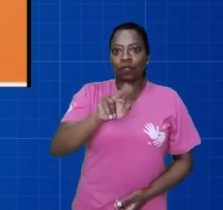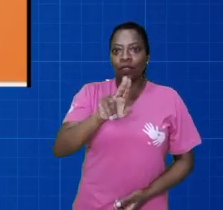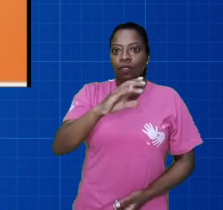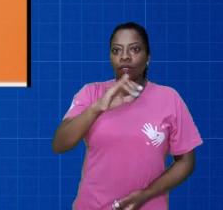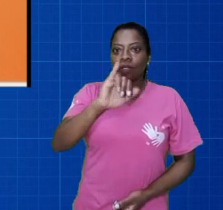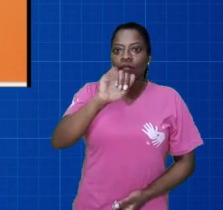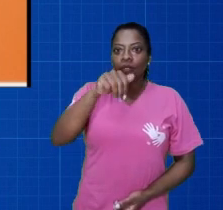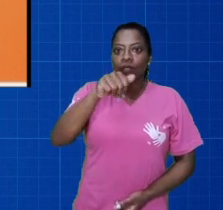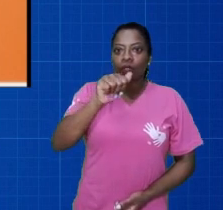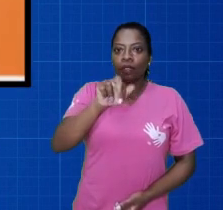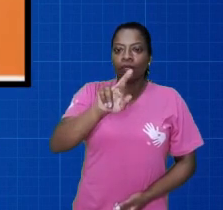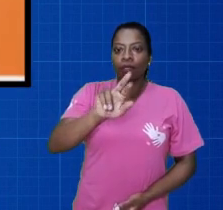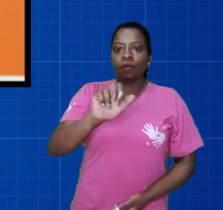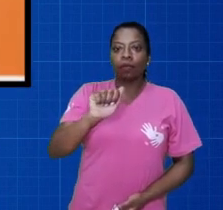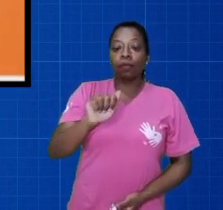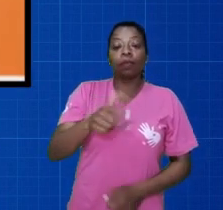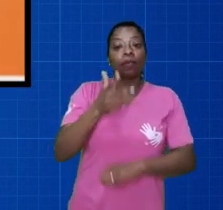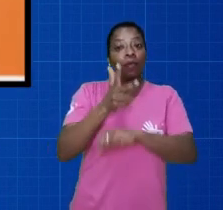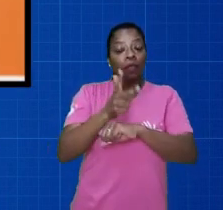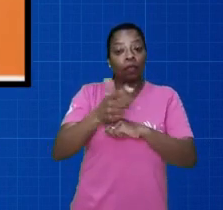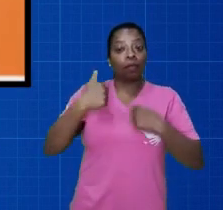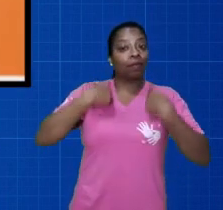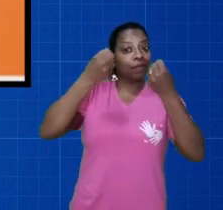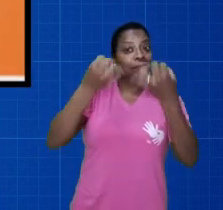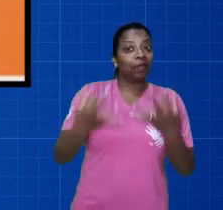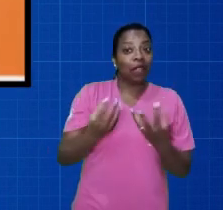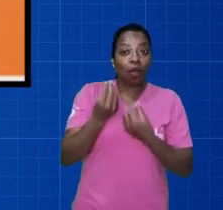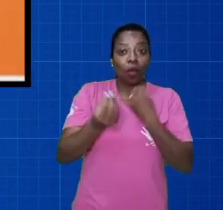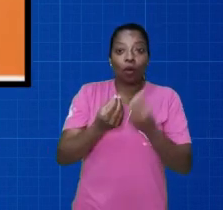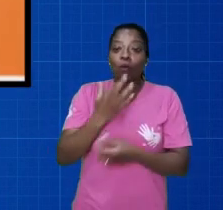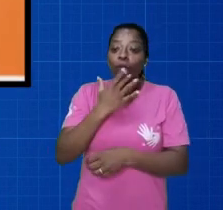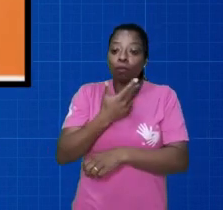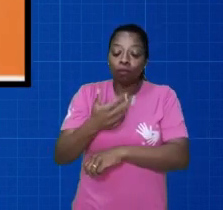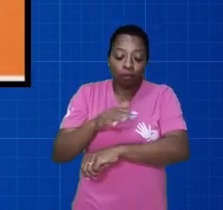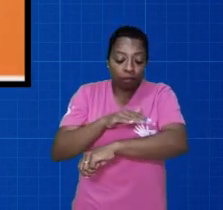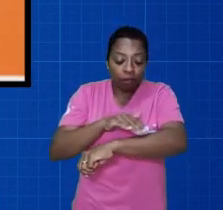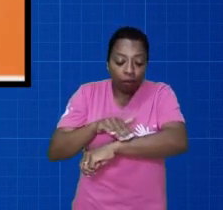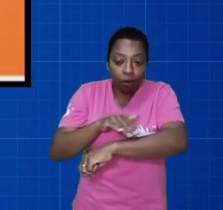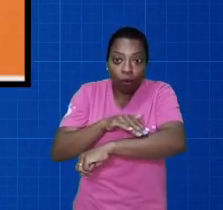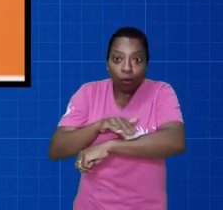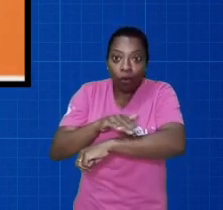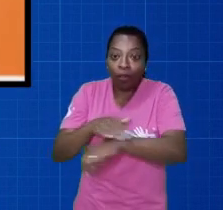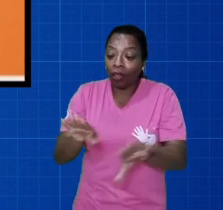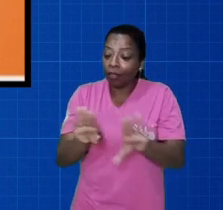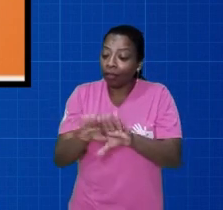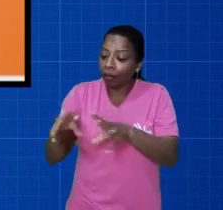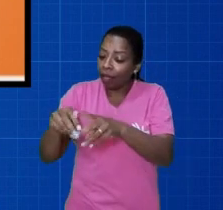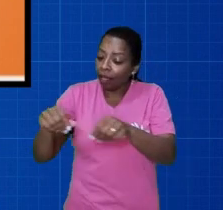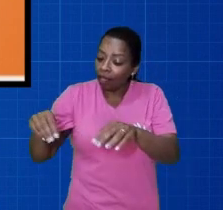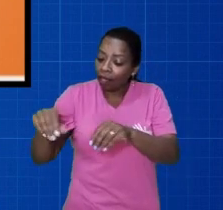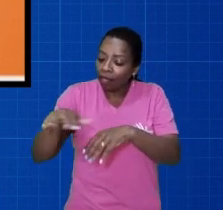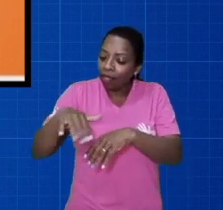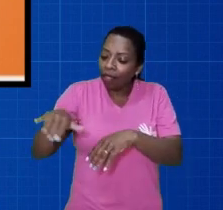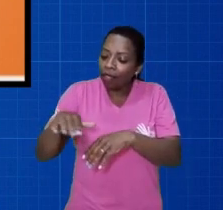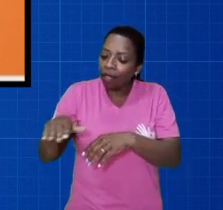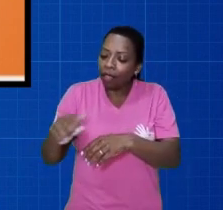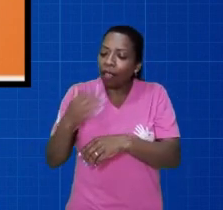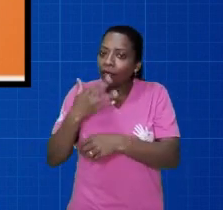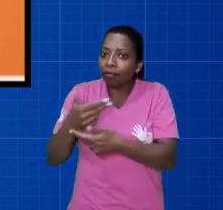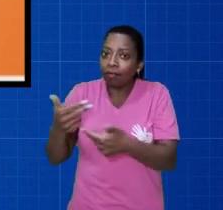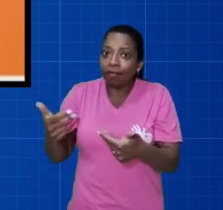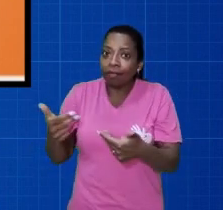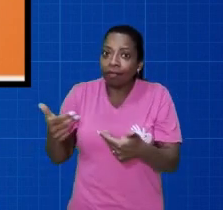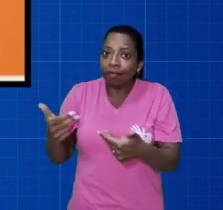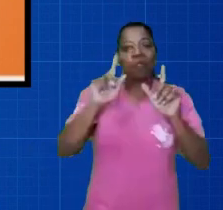Olá, meu nome é Jucimara Lima e nesse vídeo vou falar um pouco sobre as cores da pele e as cores da terra.